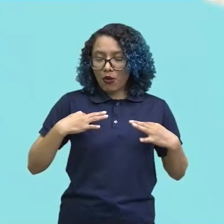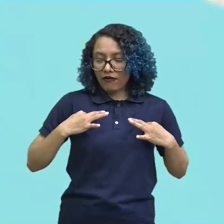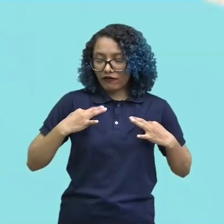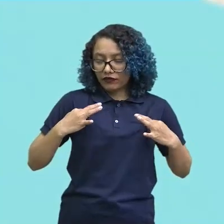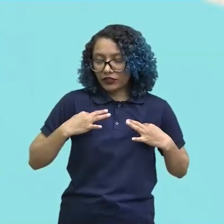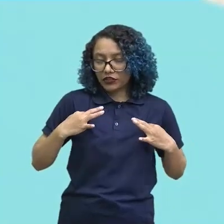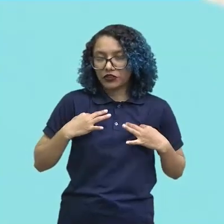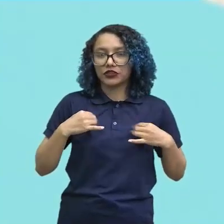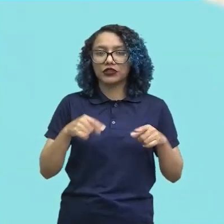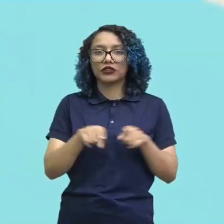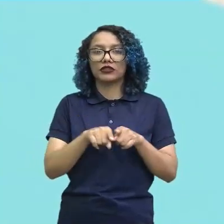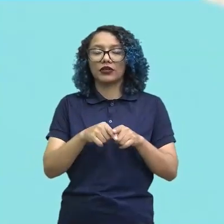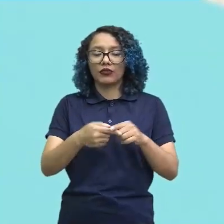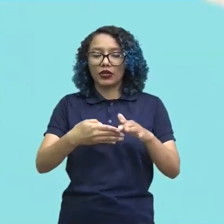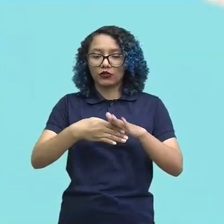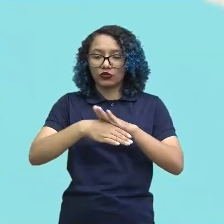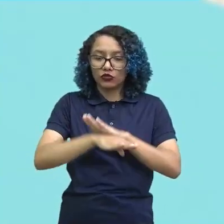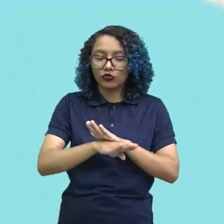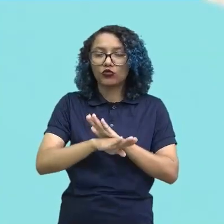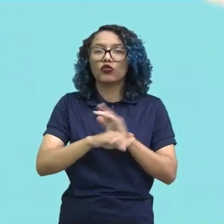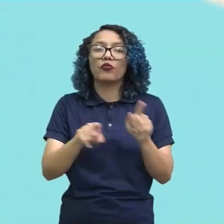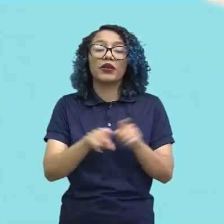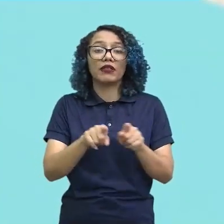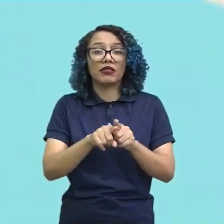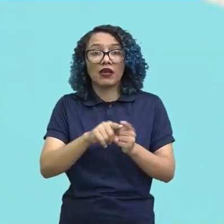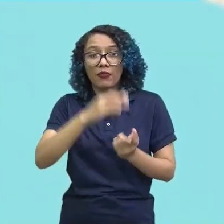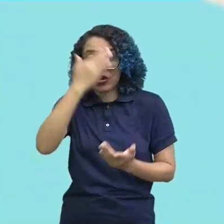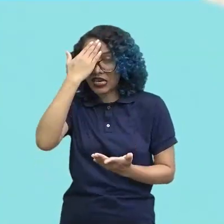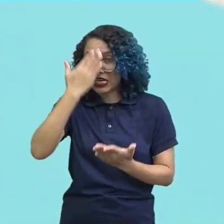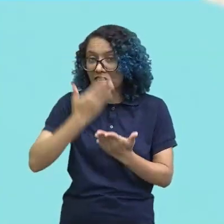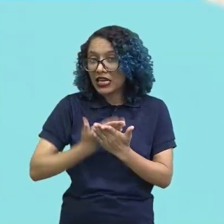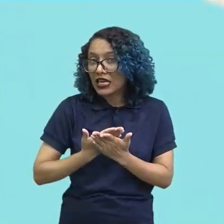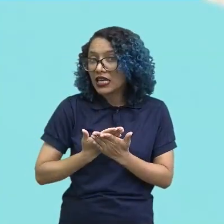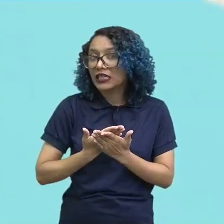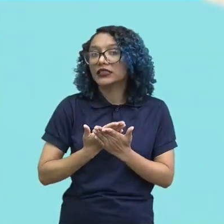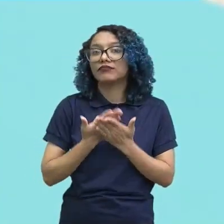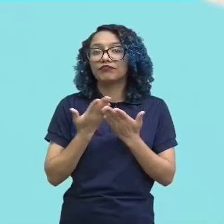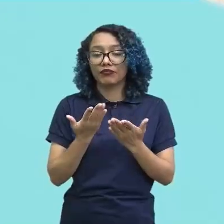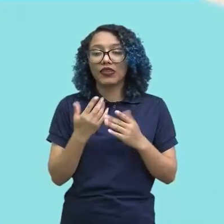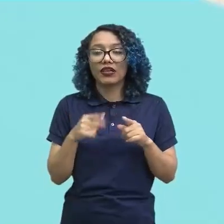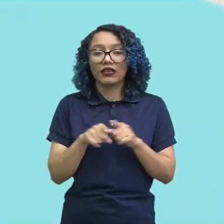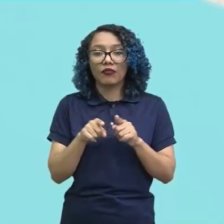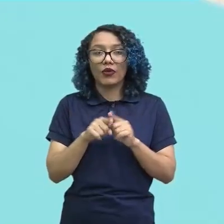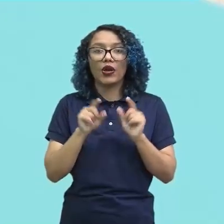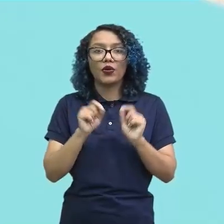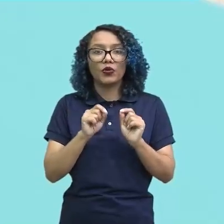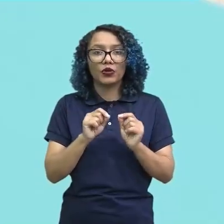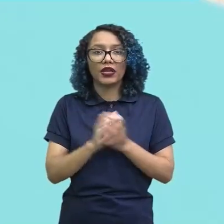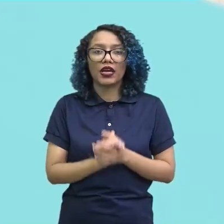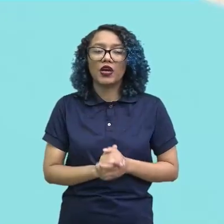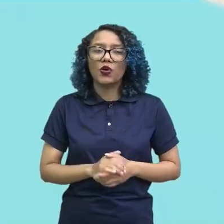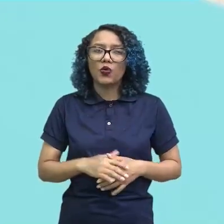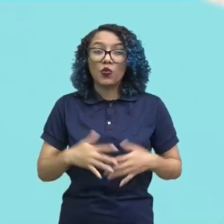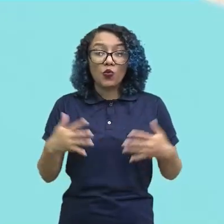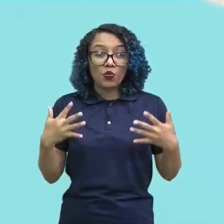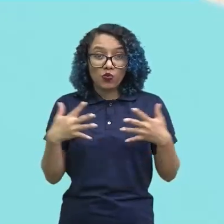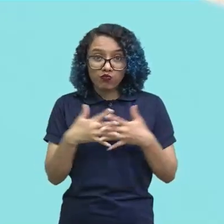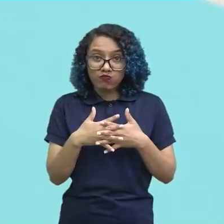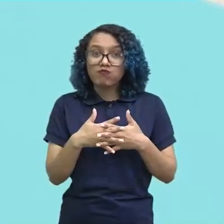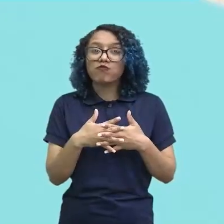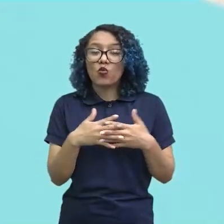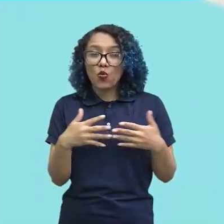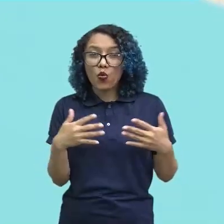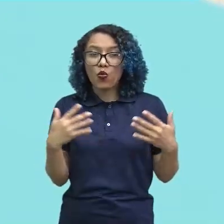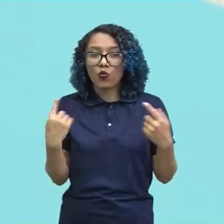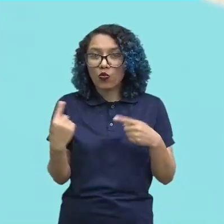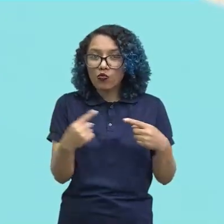quanto costumes relacionados aí às crenças também dessas pessoas, e percebo que nós tivemos um grande choque cultural. E o nosso